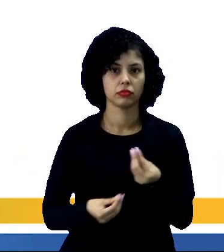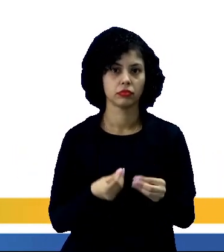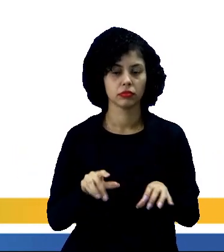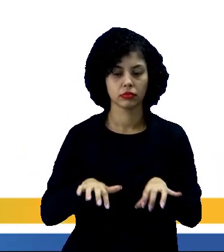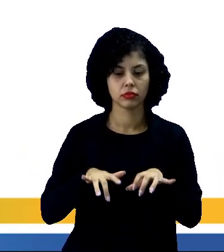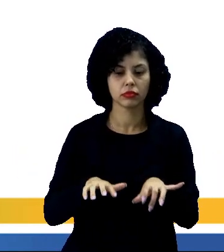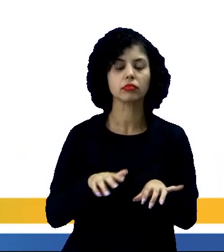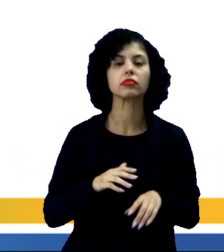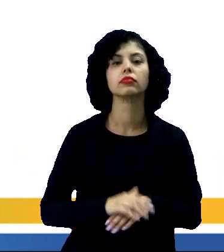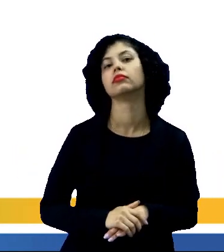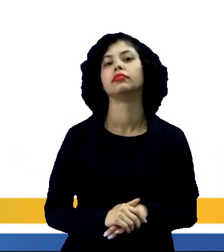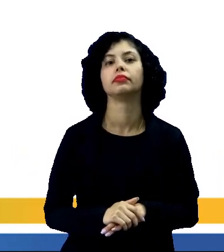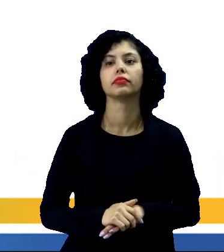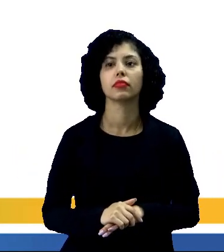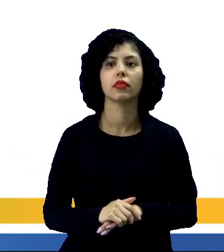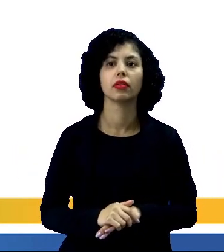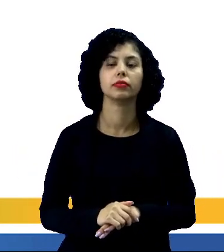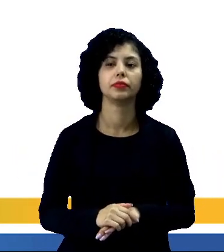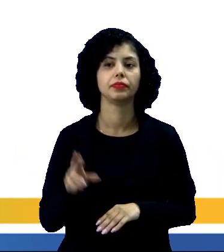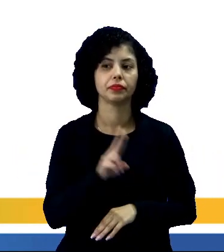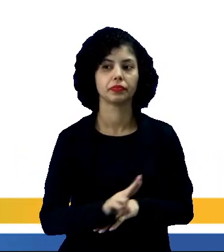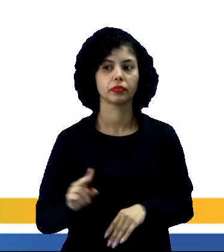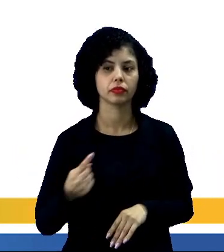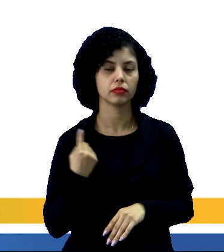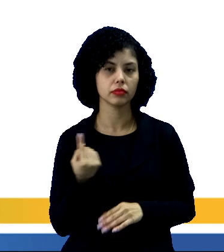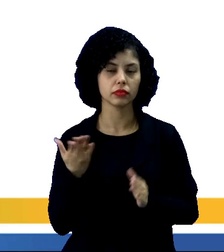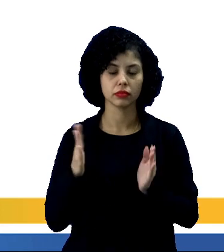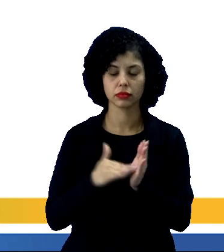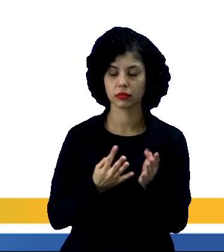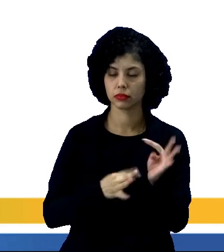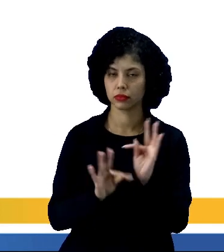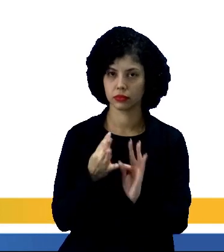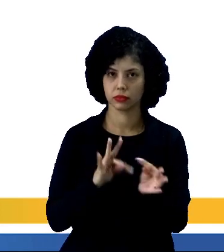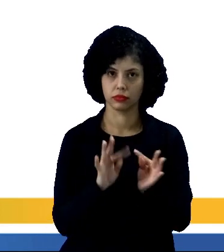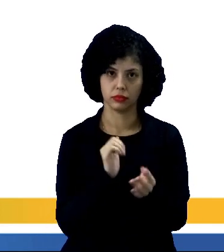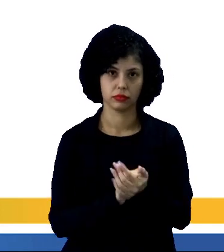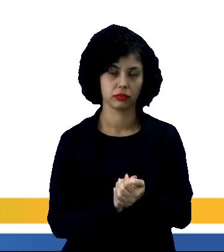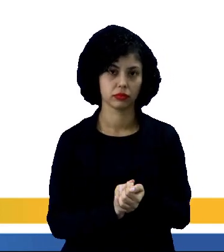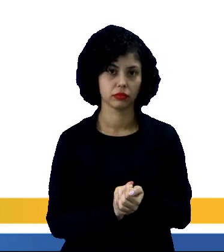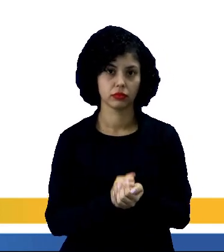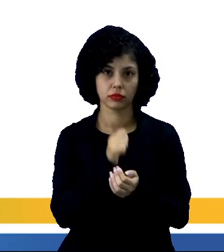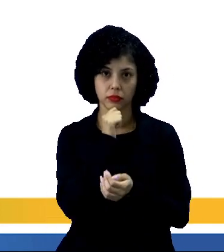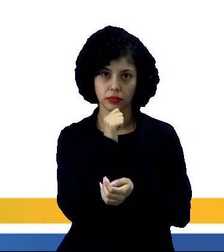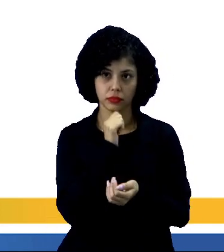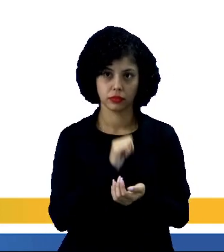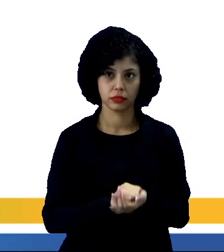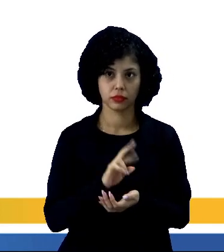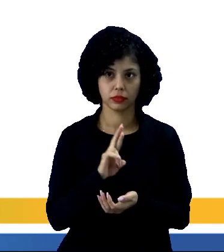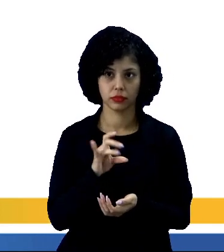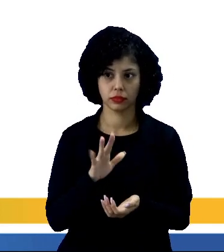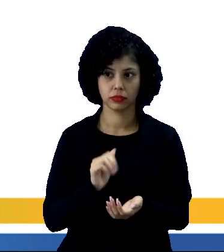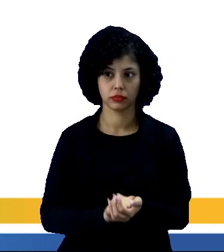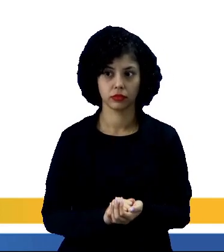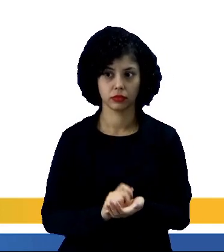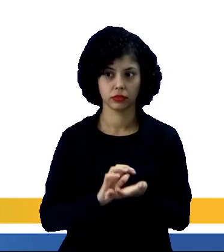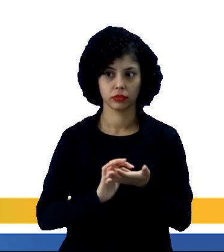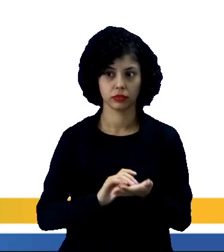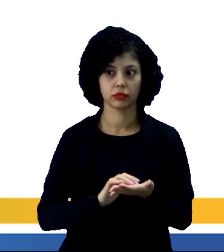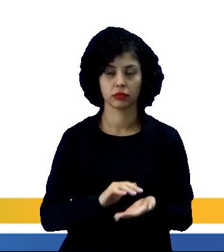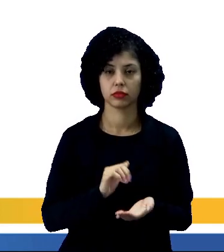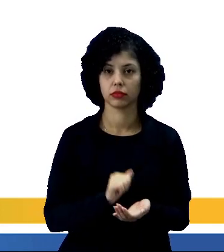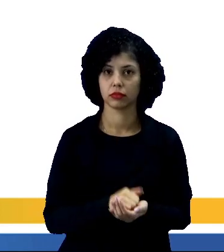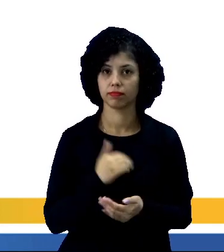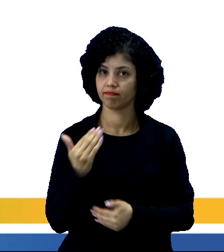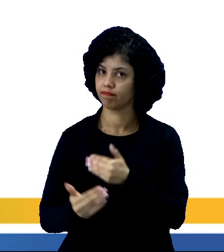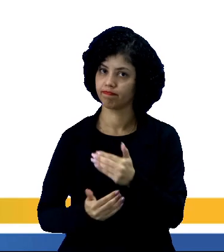fosse um piano, para uso pessoal, a tecnologia para gravar uma execução ao vivo em um rolo de pianola não